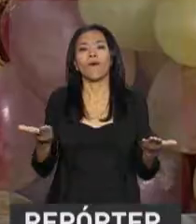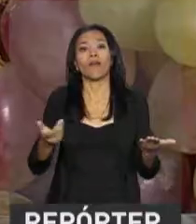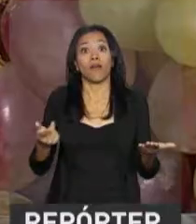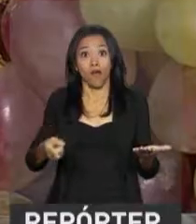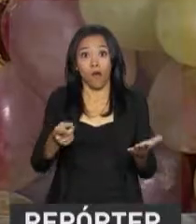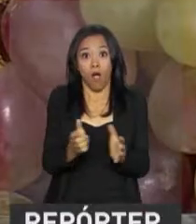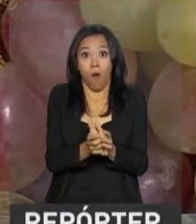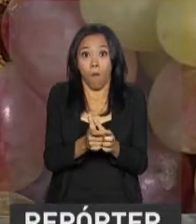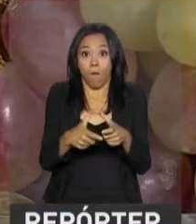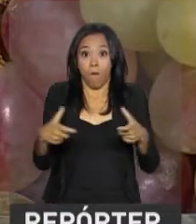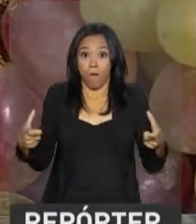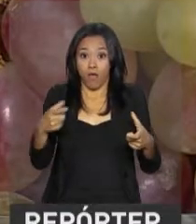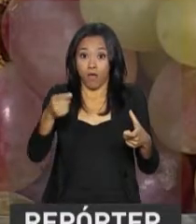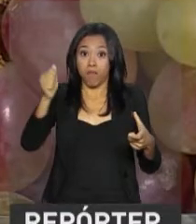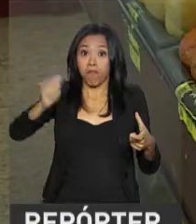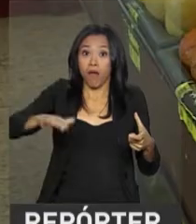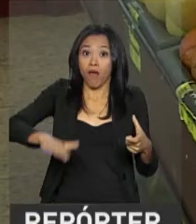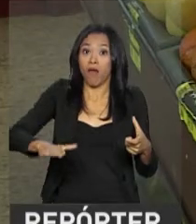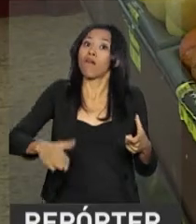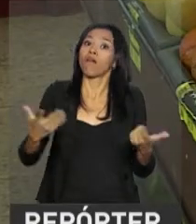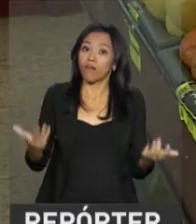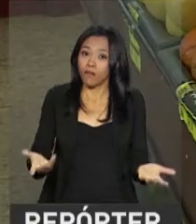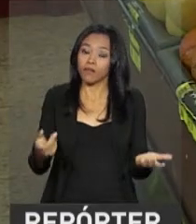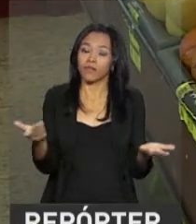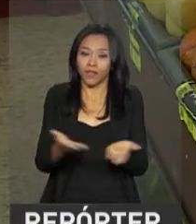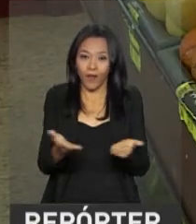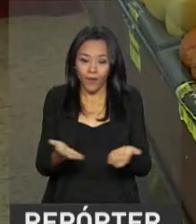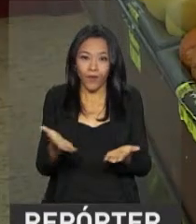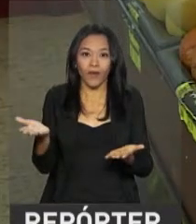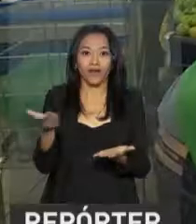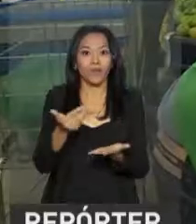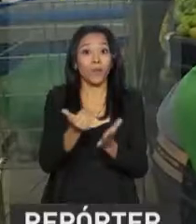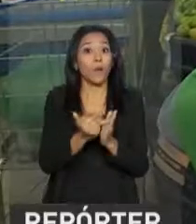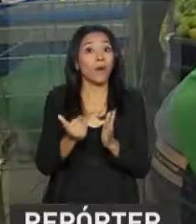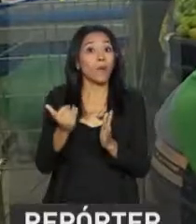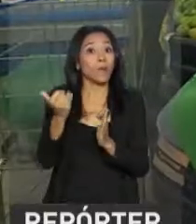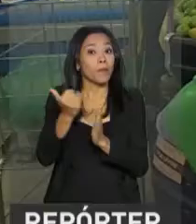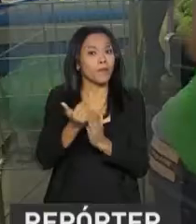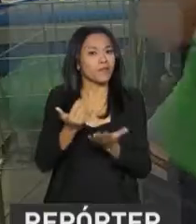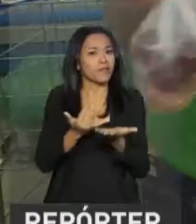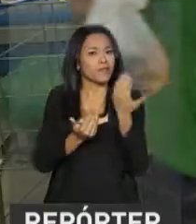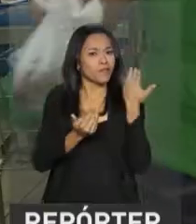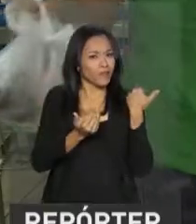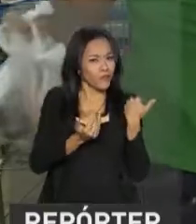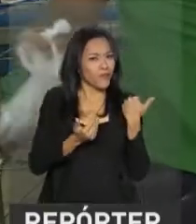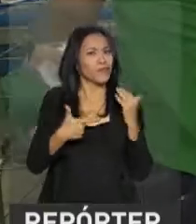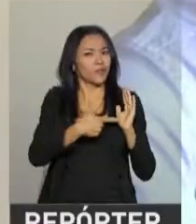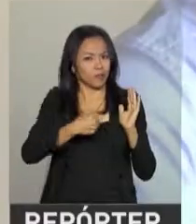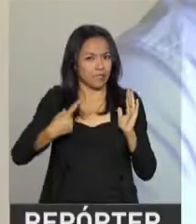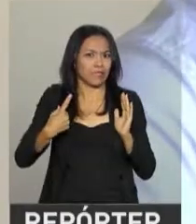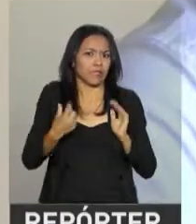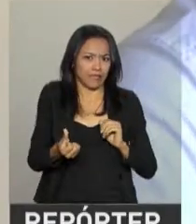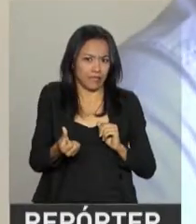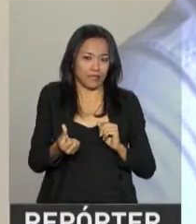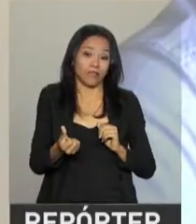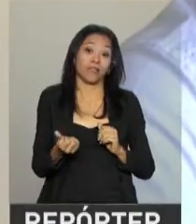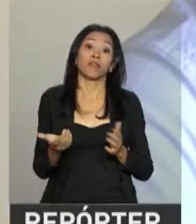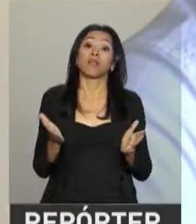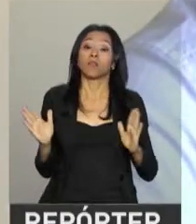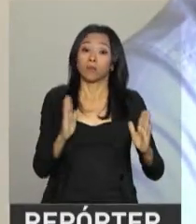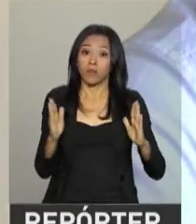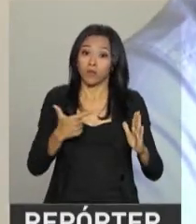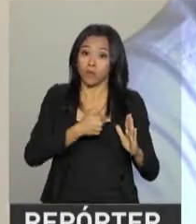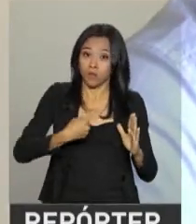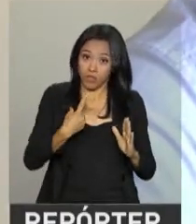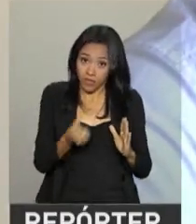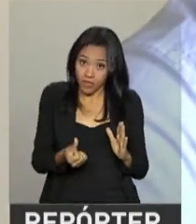alimentos, os preços recuaram e devolveram parte do aumento registrado em 2016. Se em 2016 a gente